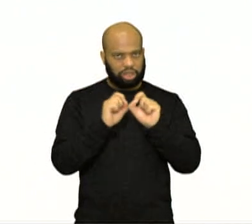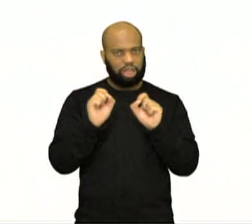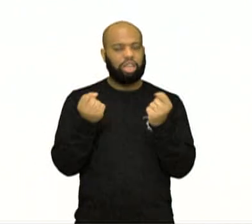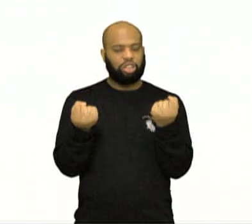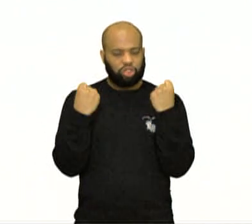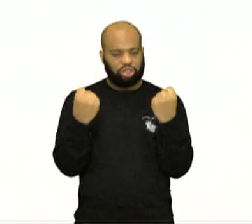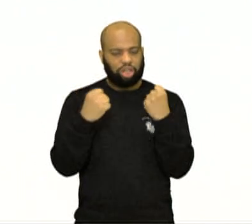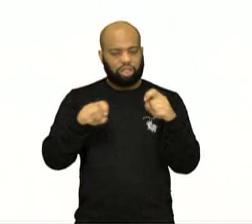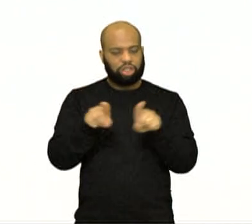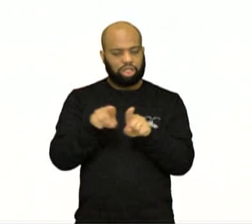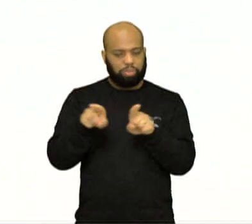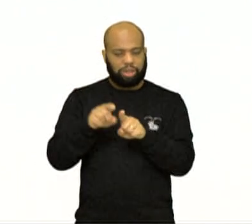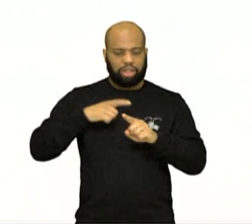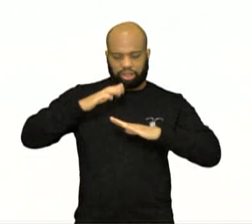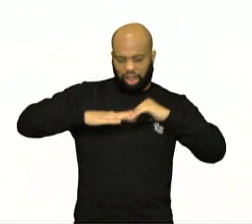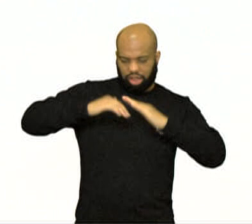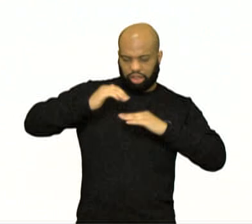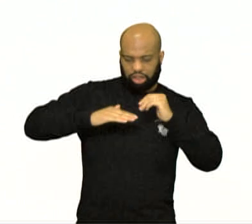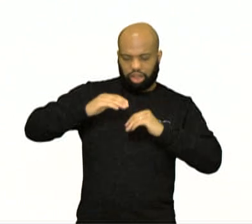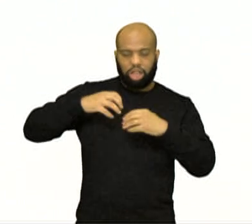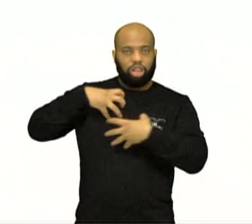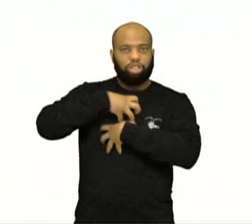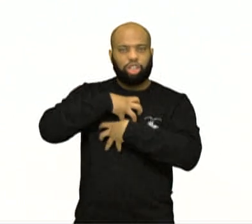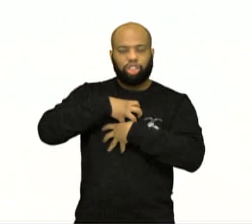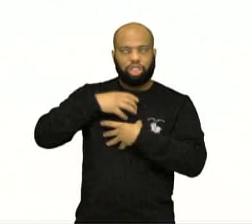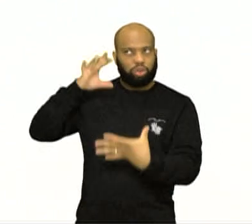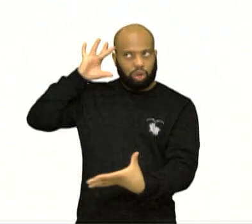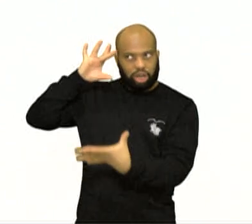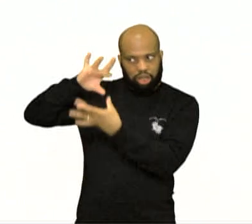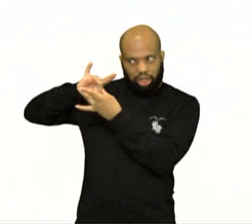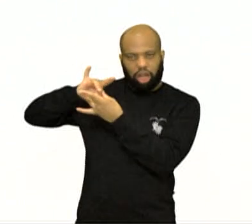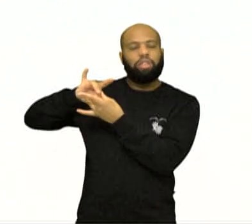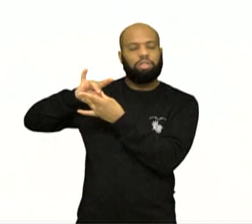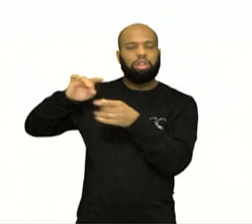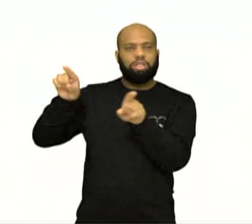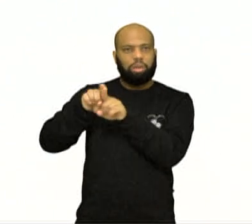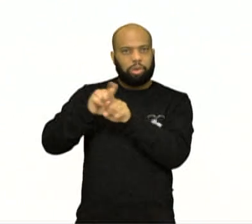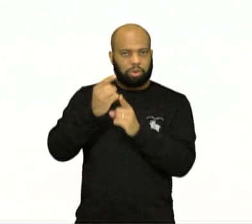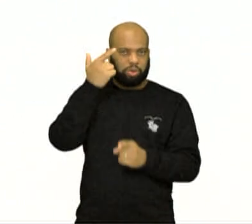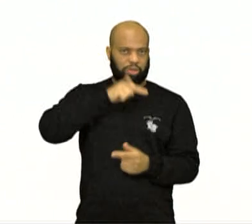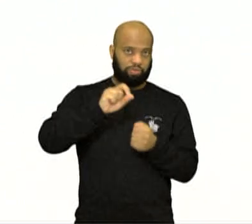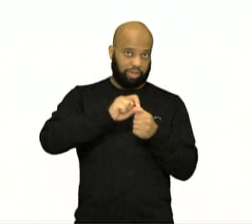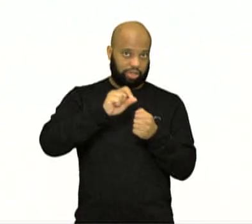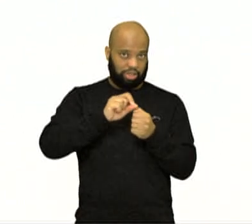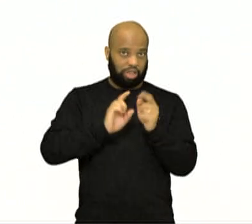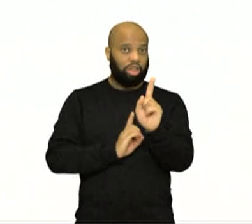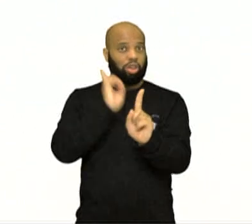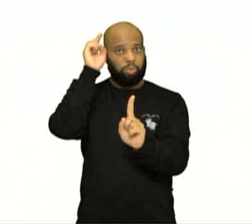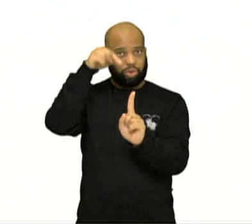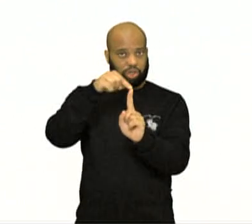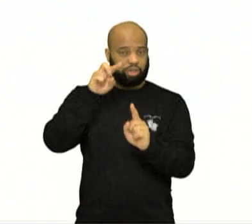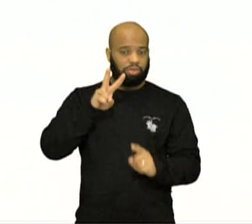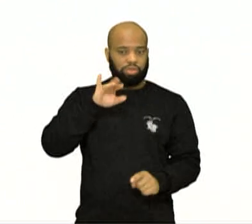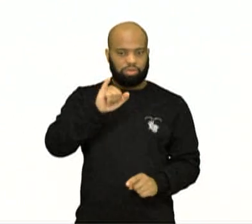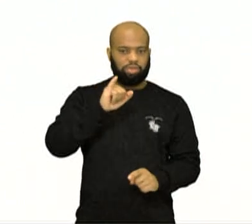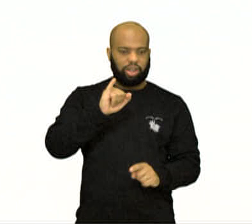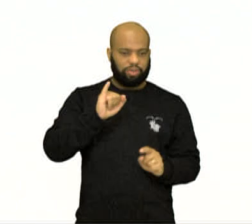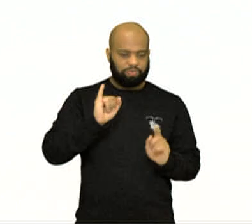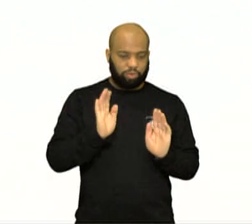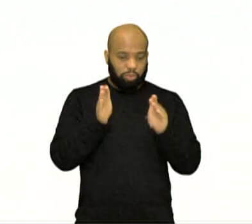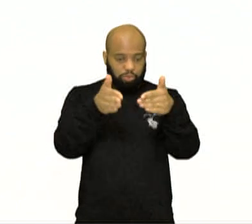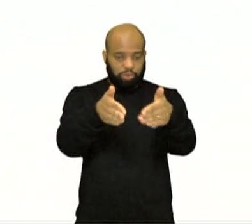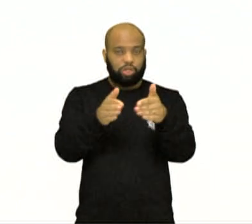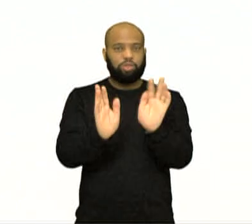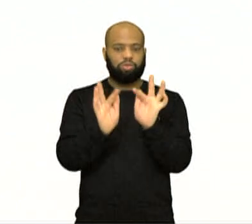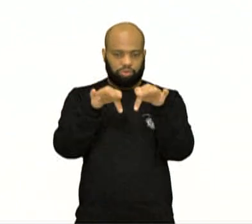trabalho mental para executar uma ascensão ou uma travessia, com o objetivo de atingir um ponto final